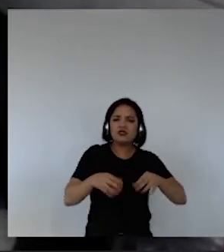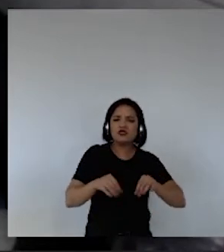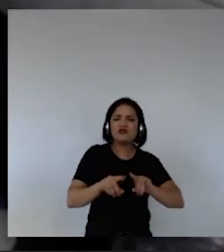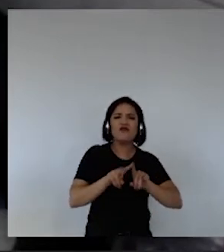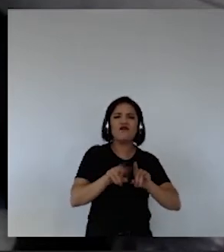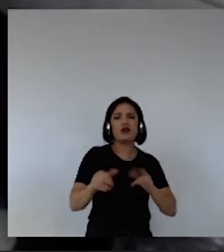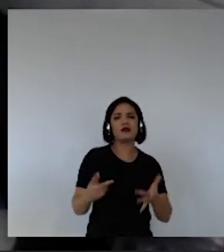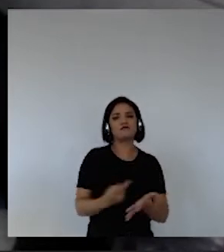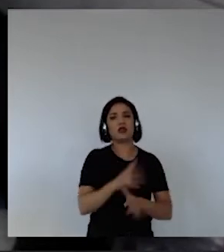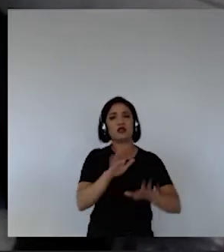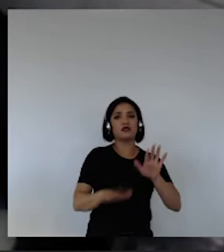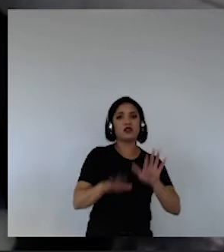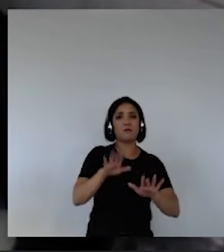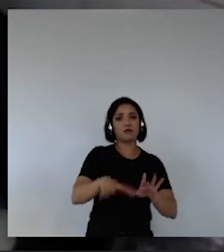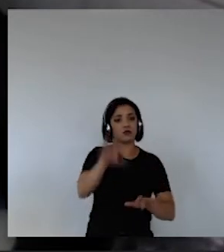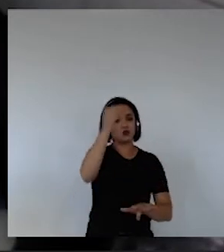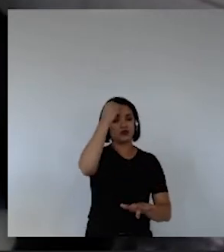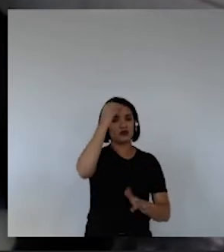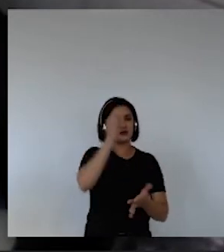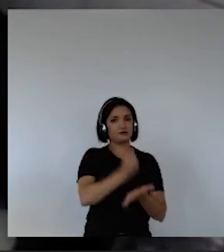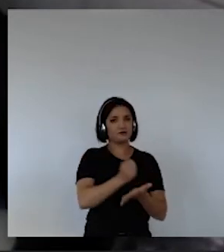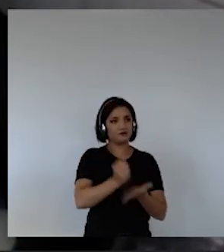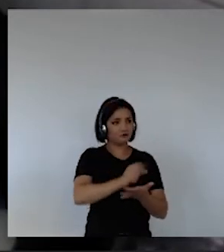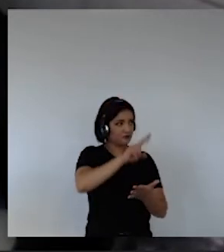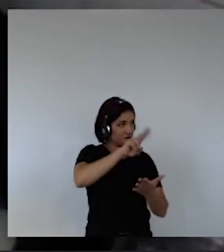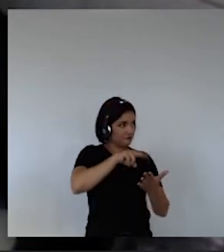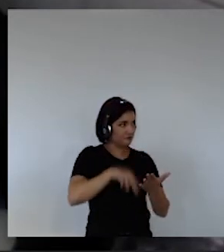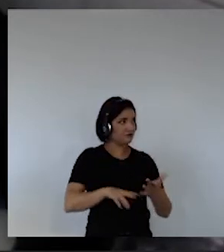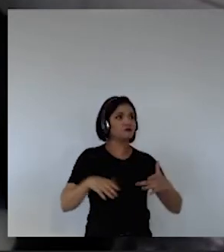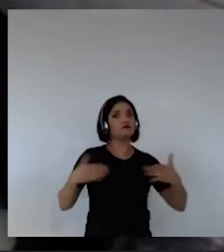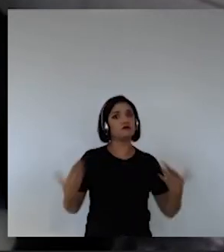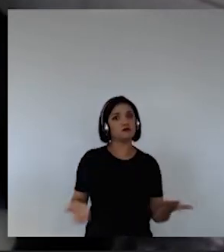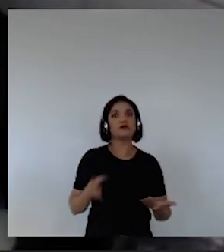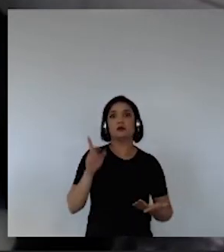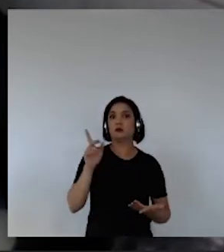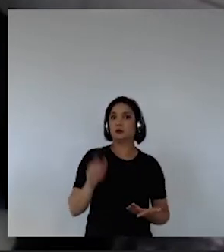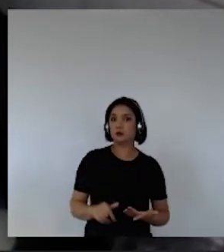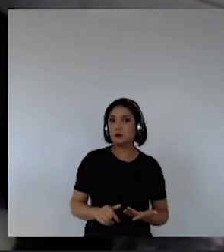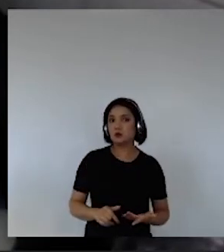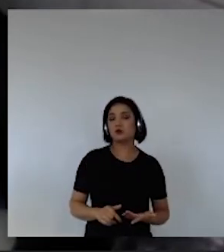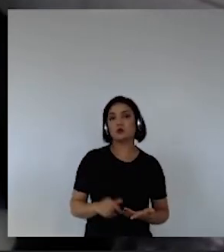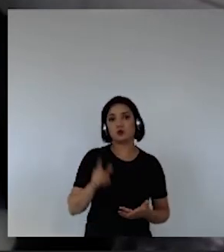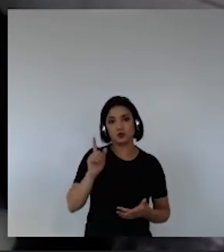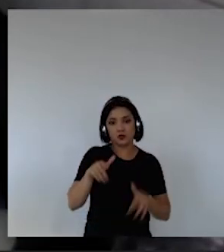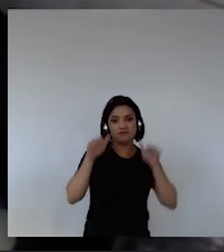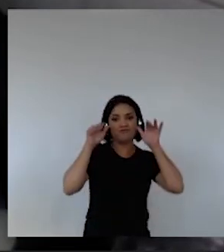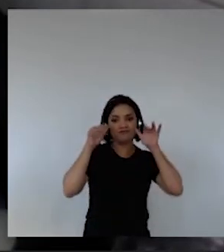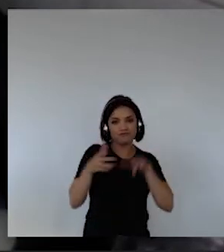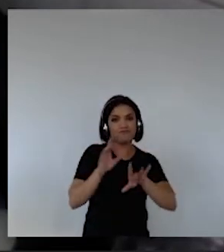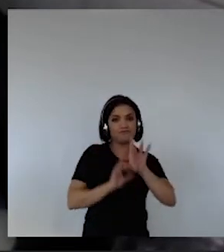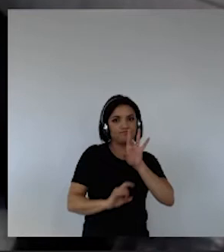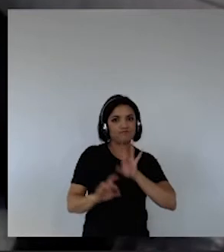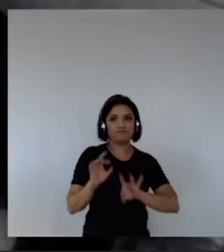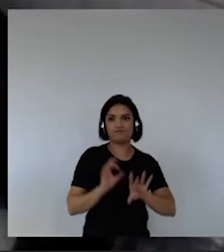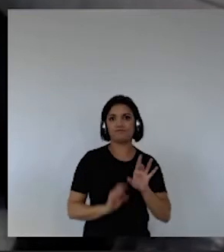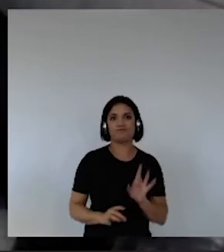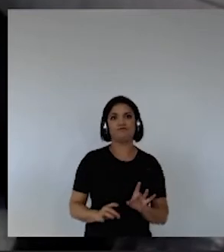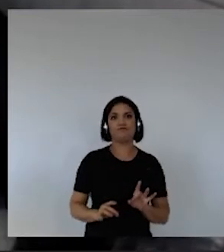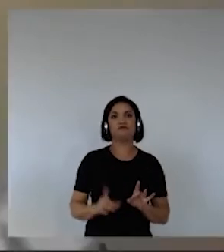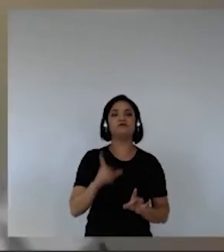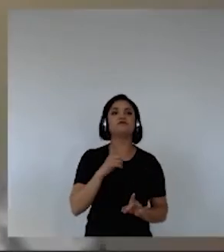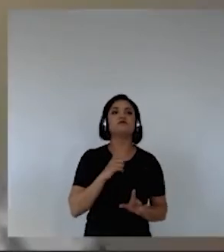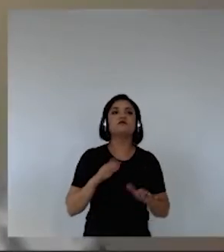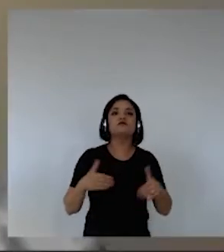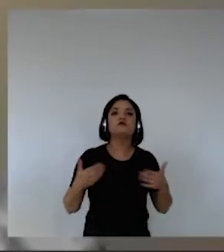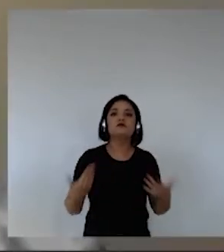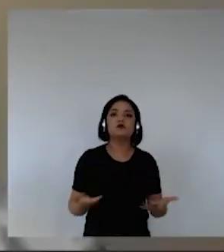acarretarão na interpretação do contrato. Isso, na arbitragem, é muito, muito específico. Os árbitros ali estarão.